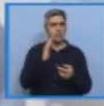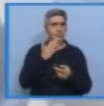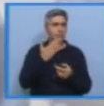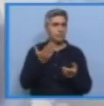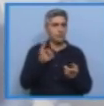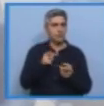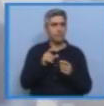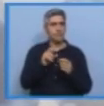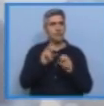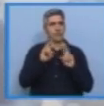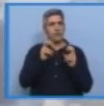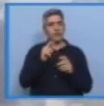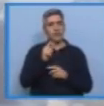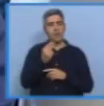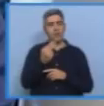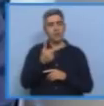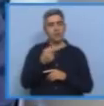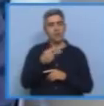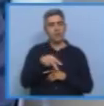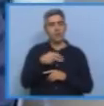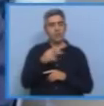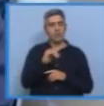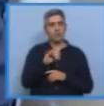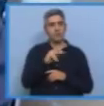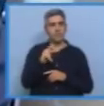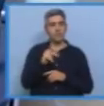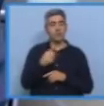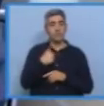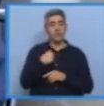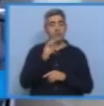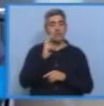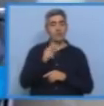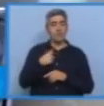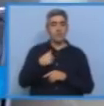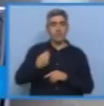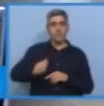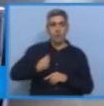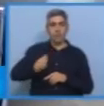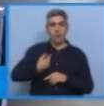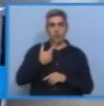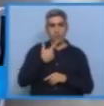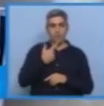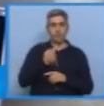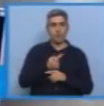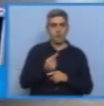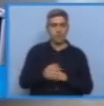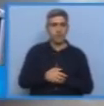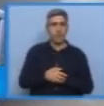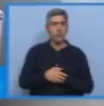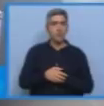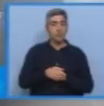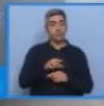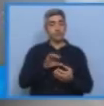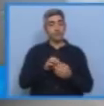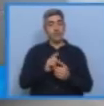perante este debate em torno da eutanásia? Eu faço uma leitura preocupante para mim, porque exatamente